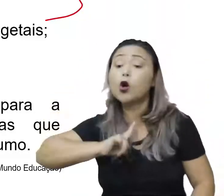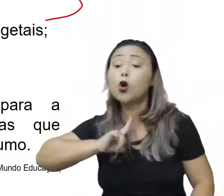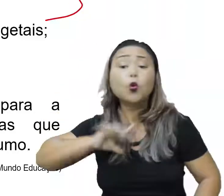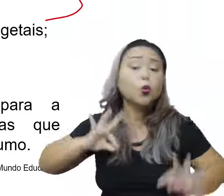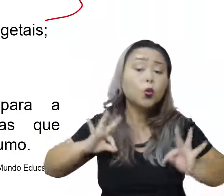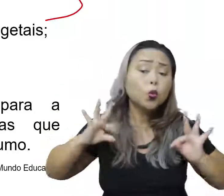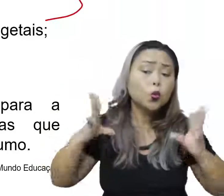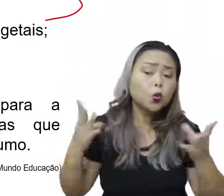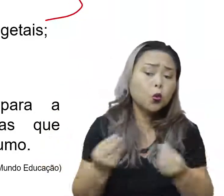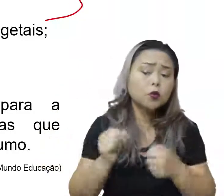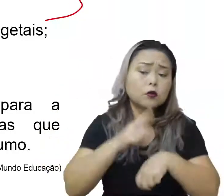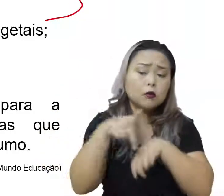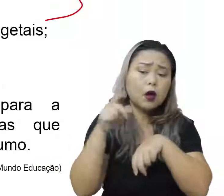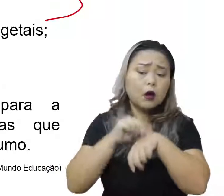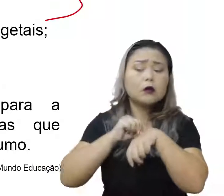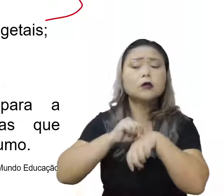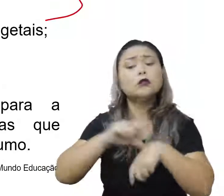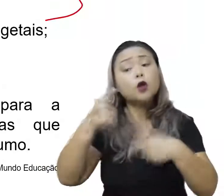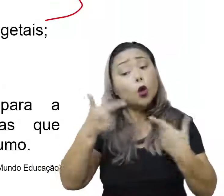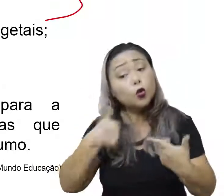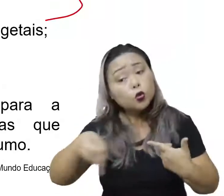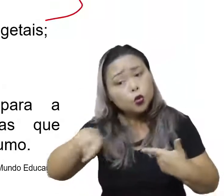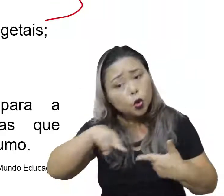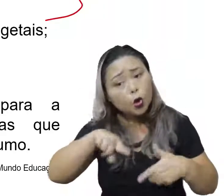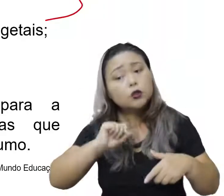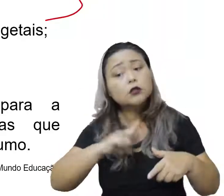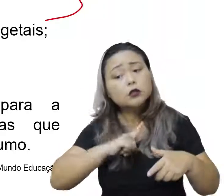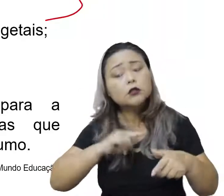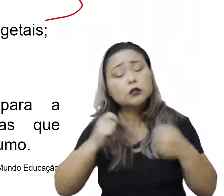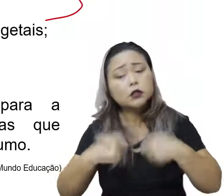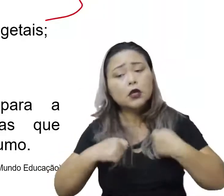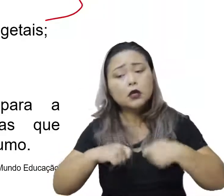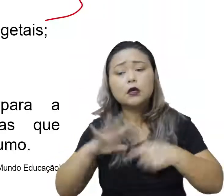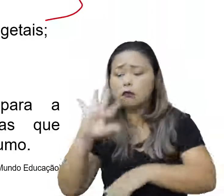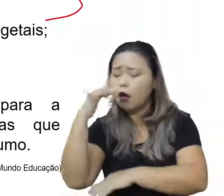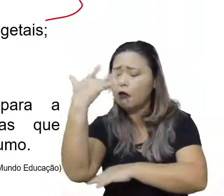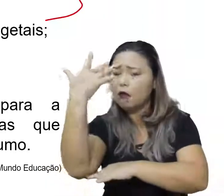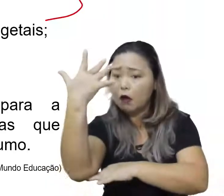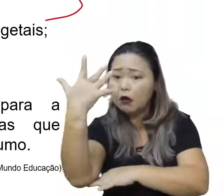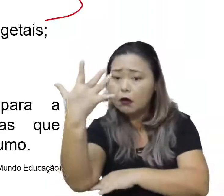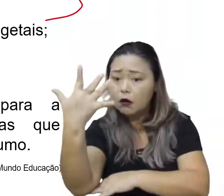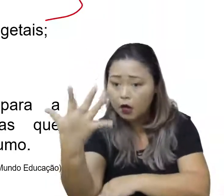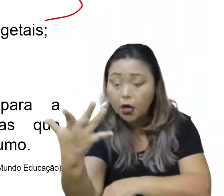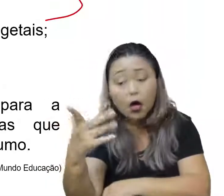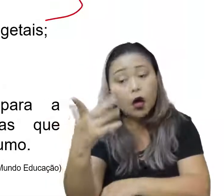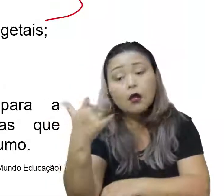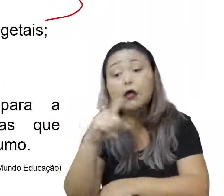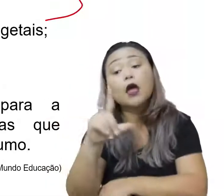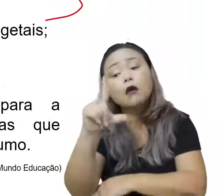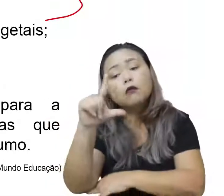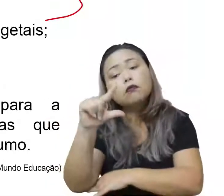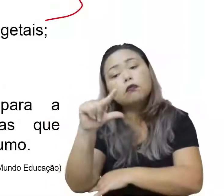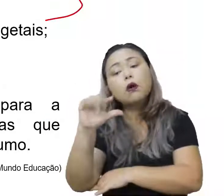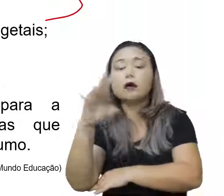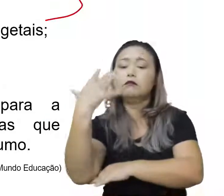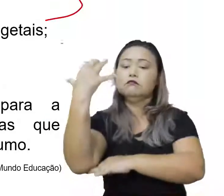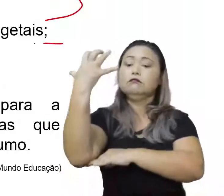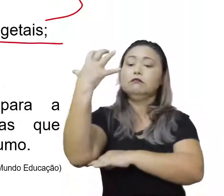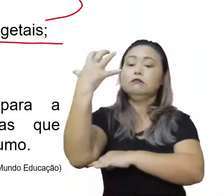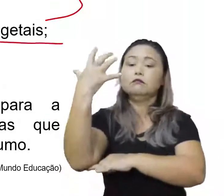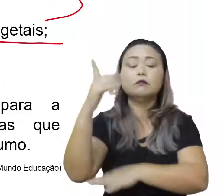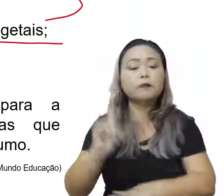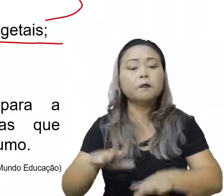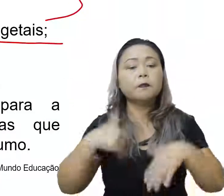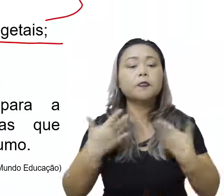dizer que nós teríamos menos devastação da floresta nata. Ok? Preservar